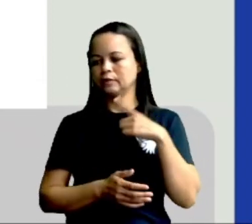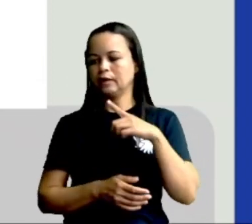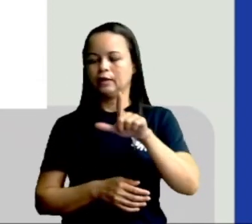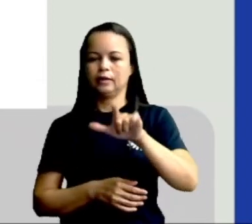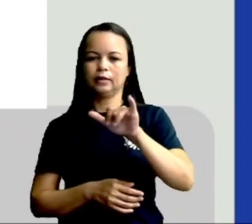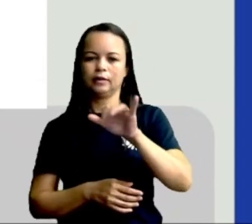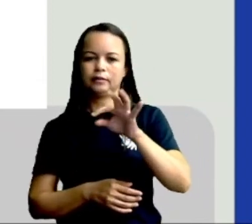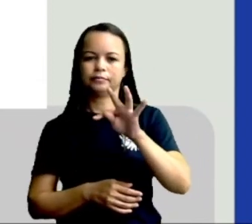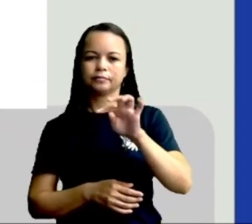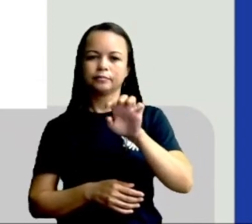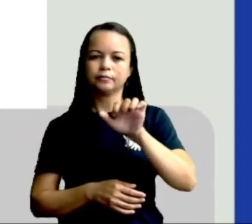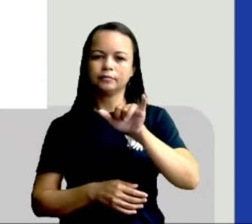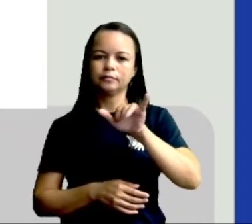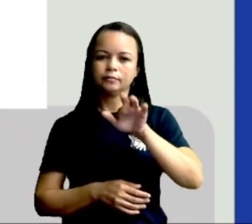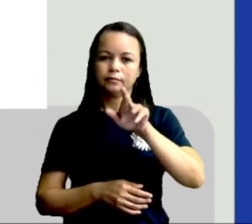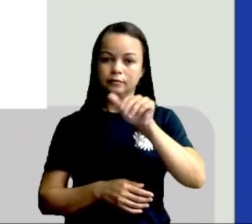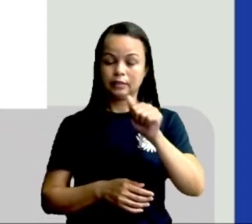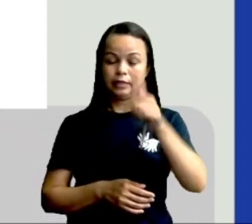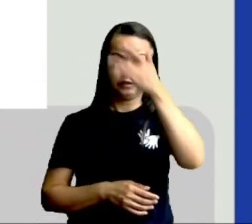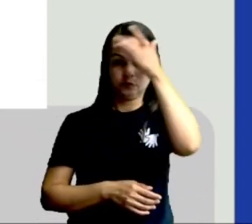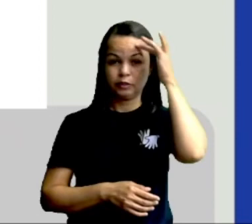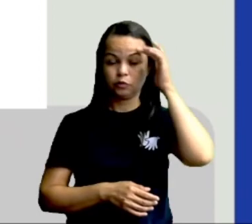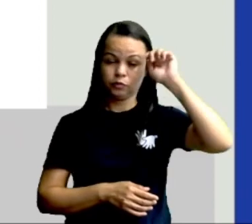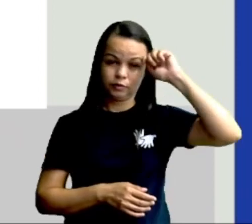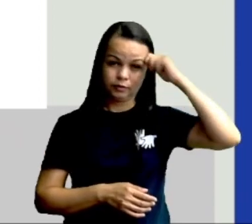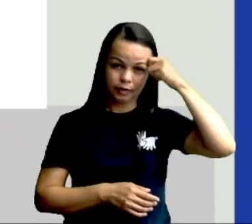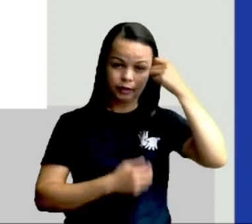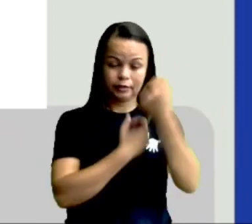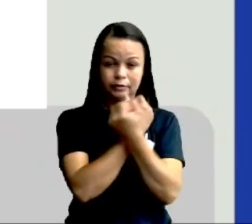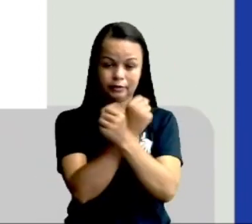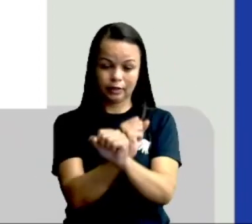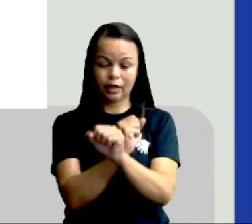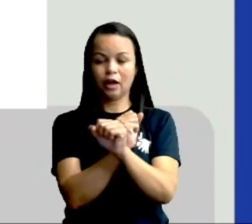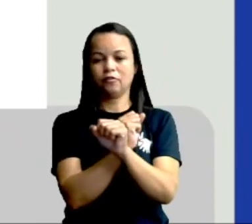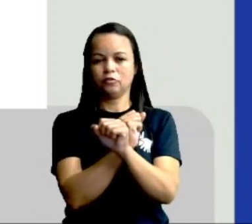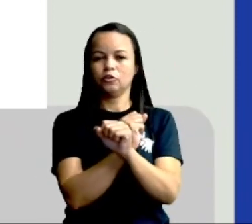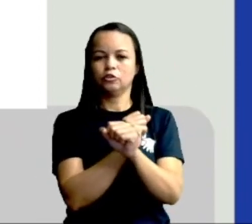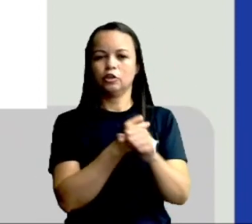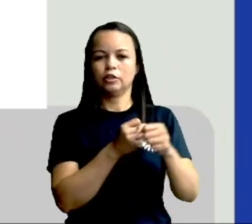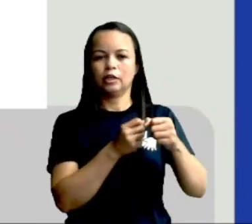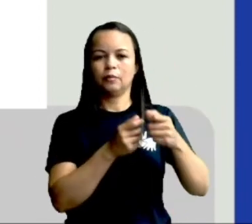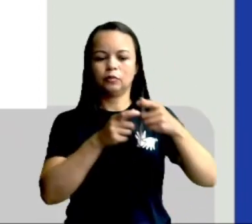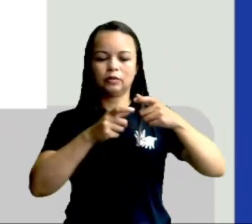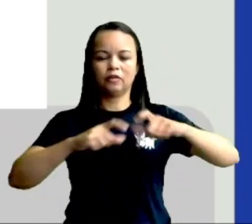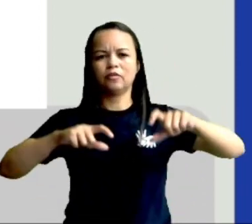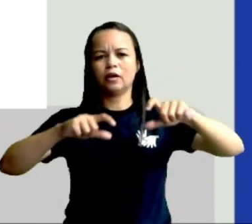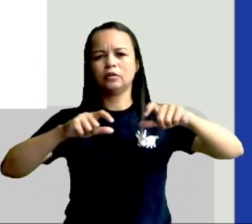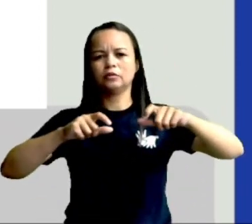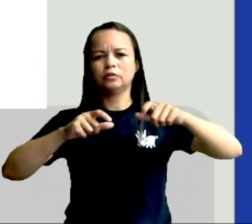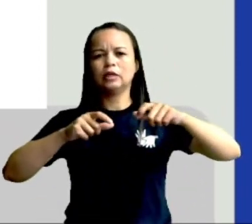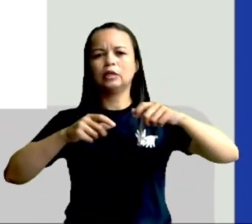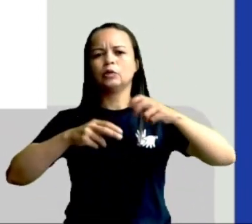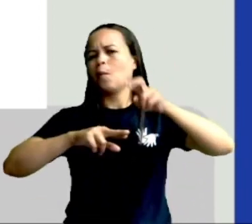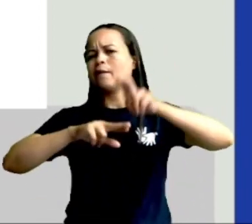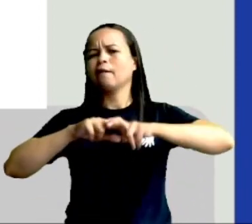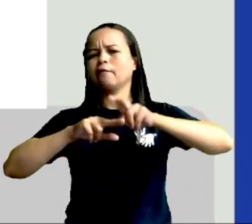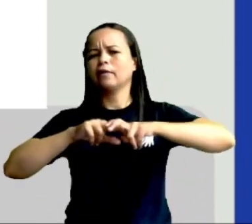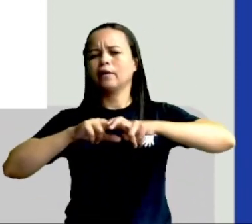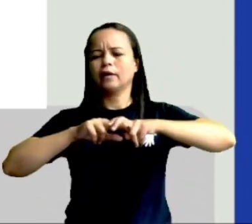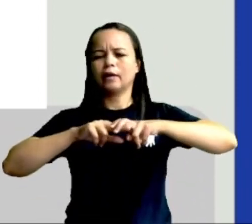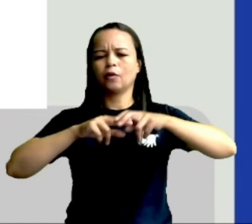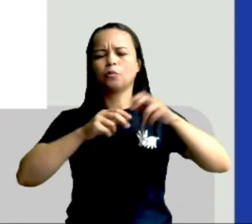liteiras. As liteiras eram escravos que levavam os seus senhores em uma cadeira, levando a cadeira, como se fosse